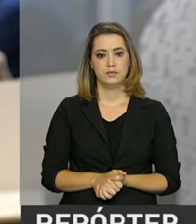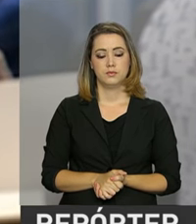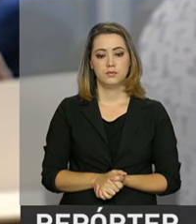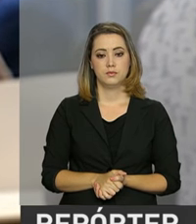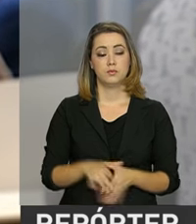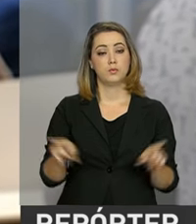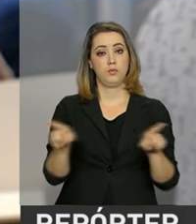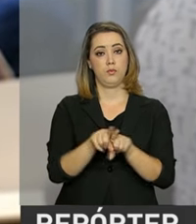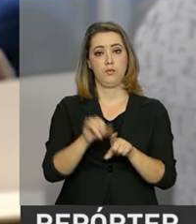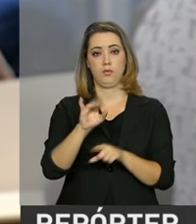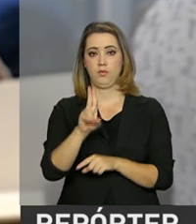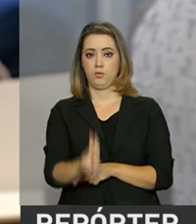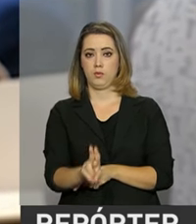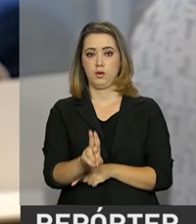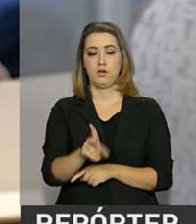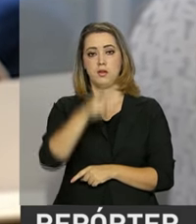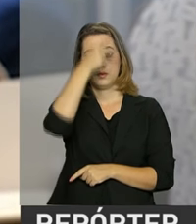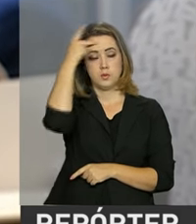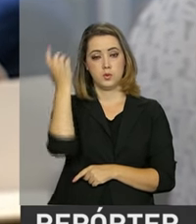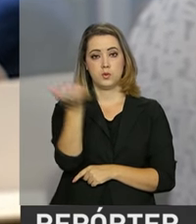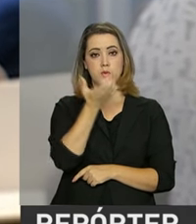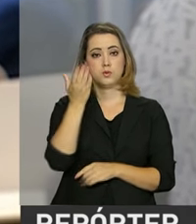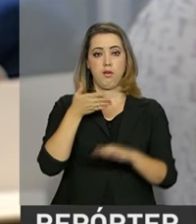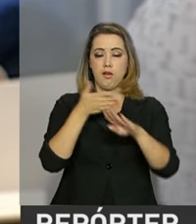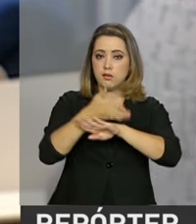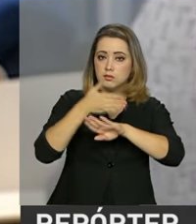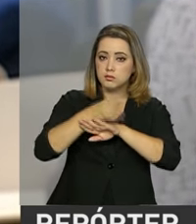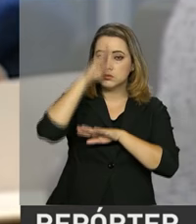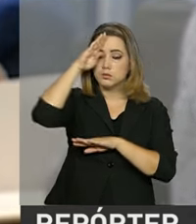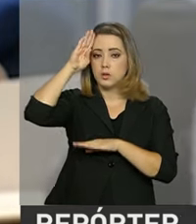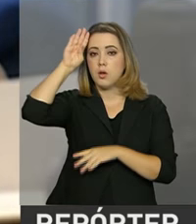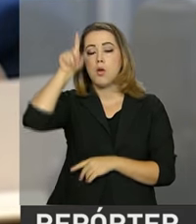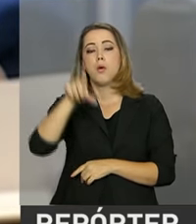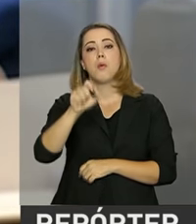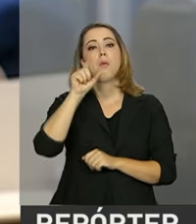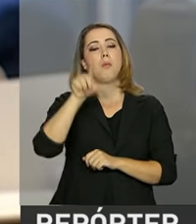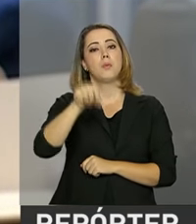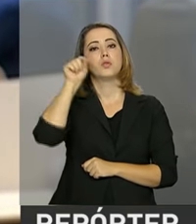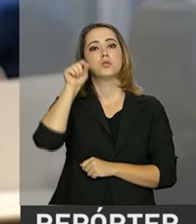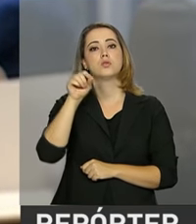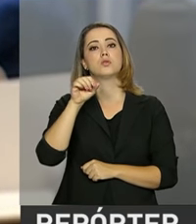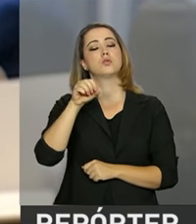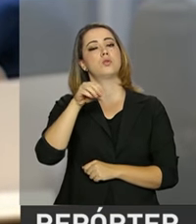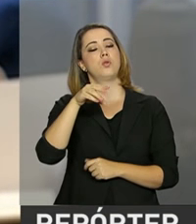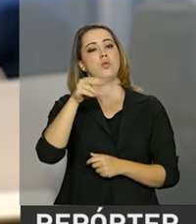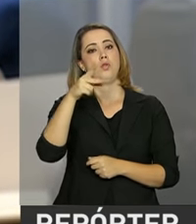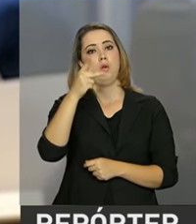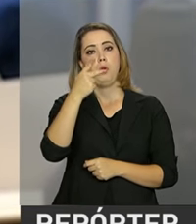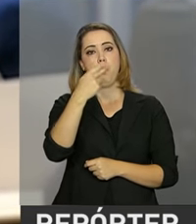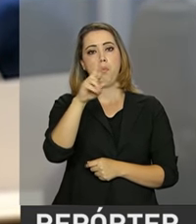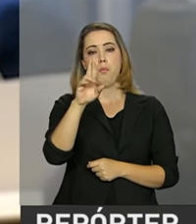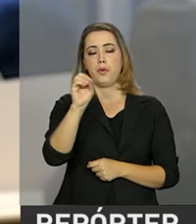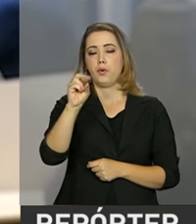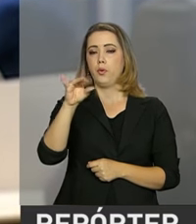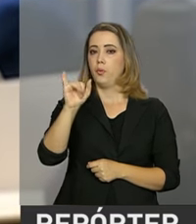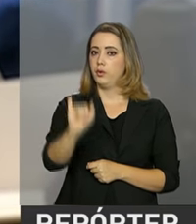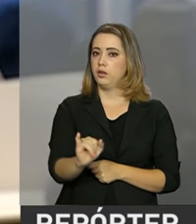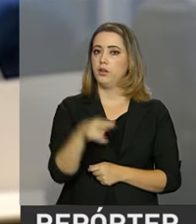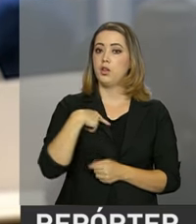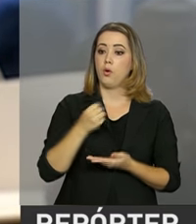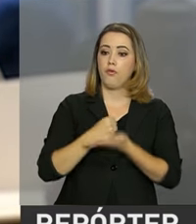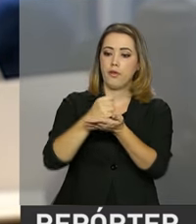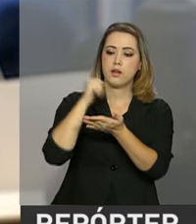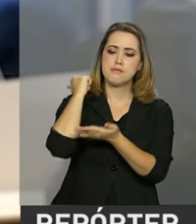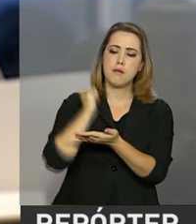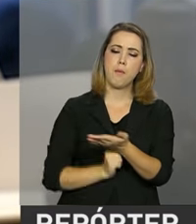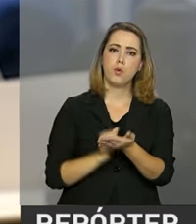E além do Sisu, quem tem interesse em uma vaga no ensino superior também pode optar pelo programa Universidade para Todos, o ProUni, que oferece bolsas integrais